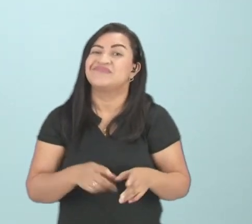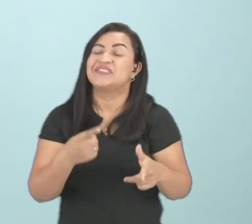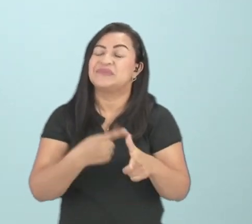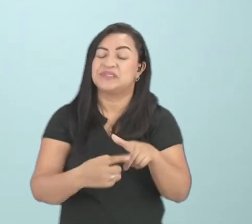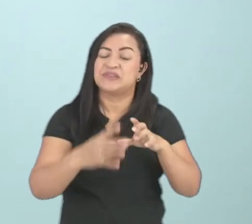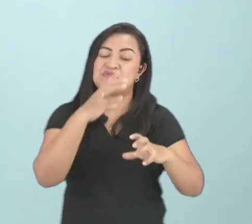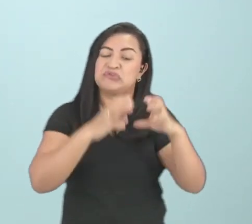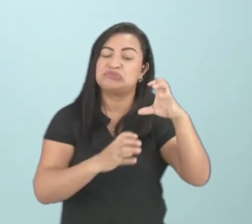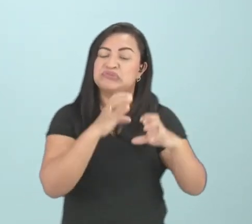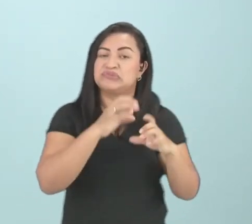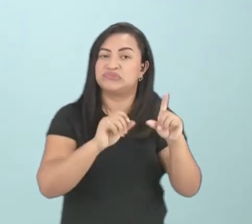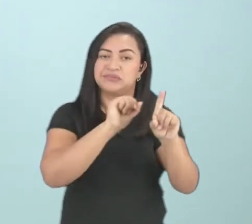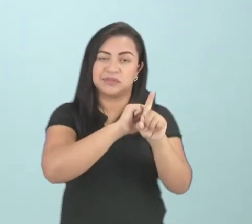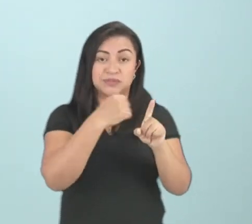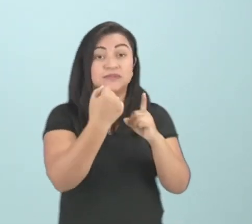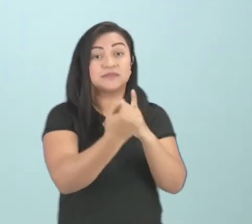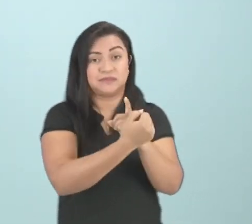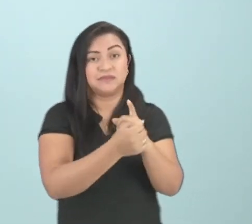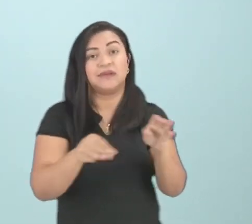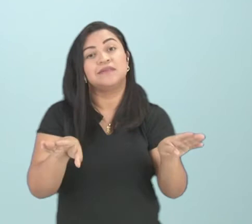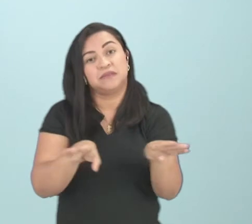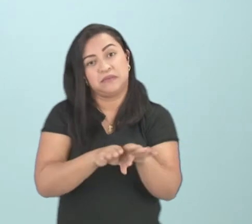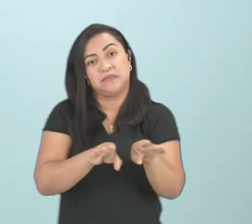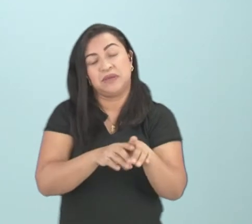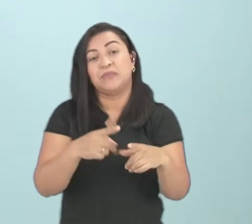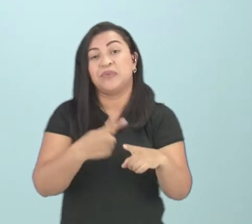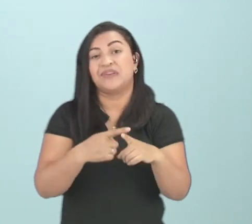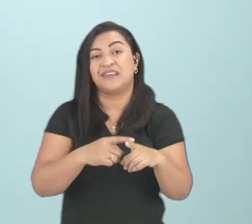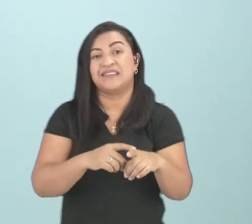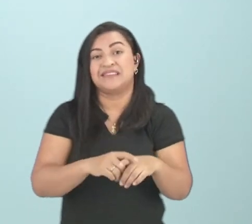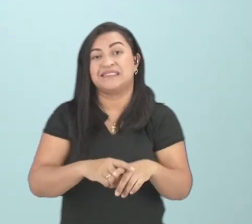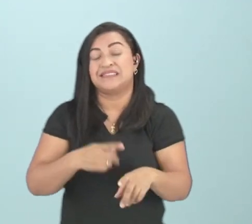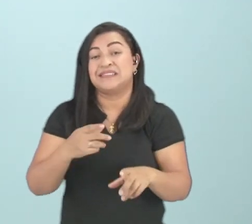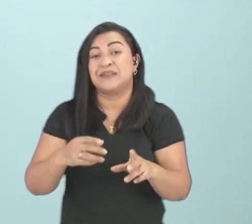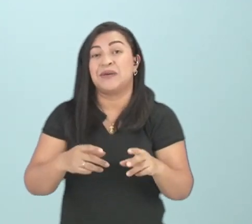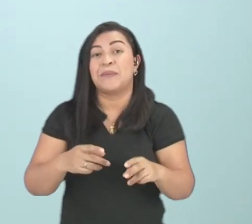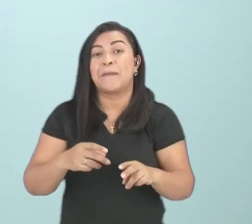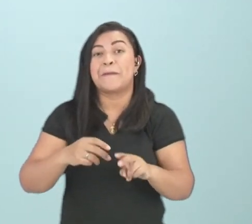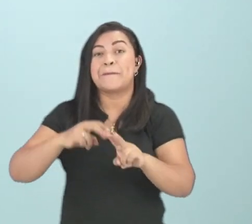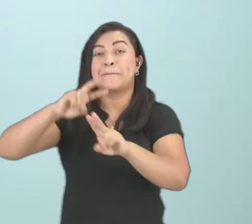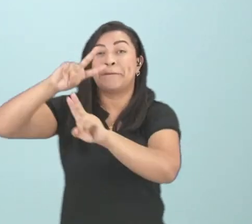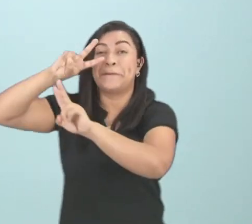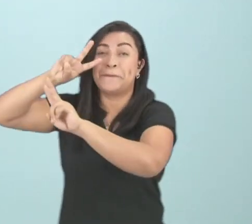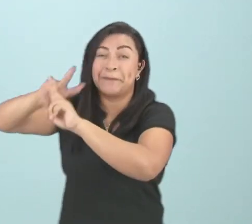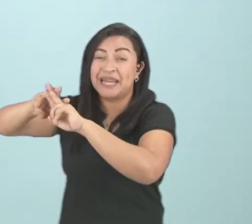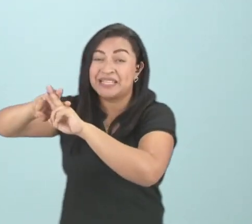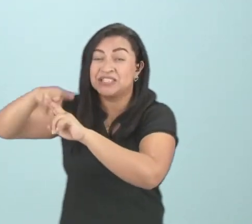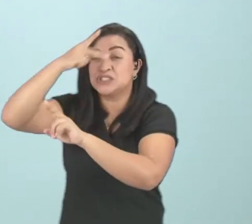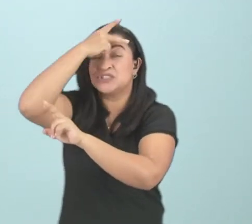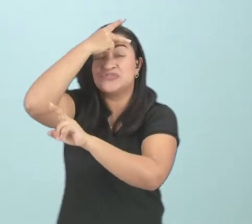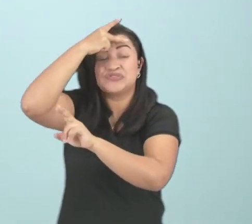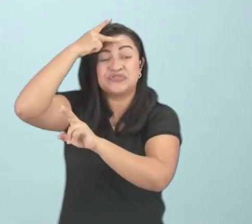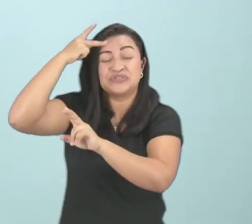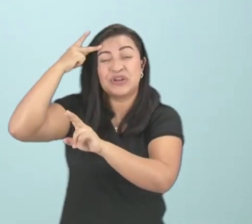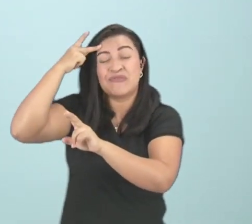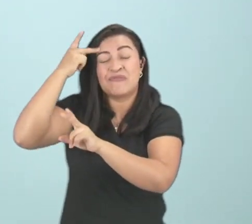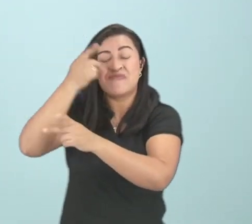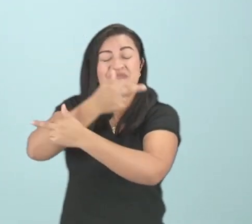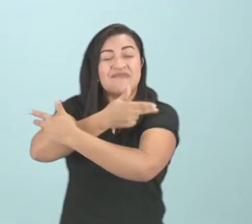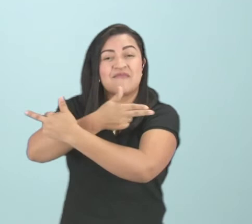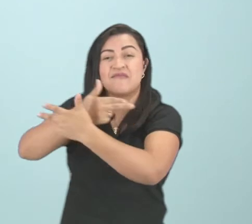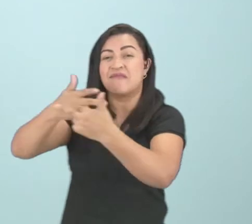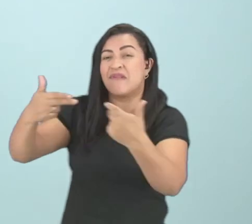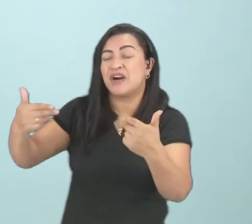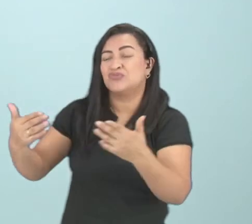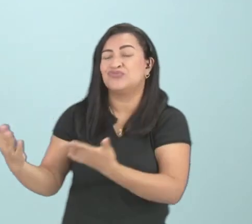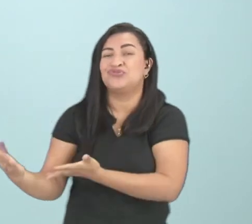conflito na sociedade. Hoje nós temos uma população carcerária muito grande. Muitos jovens homens,